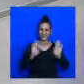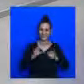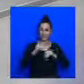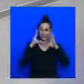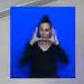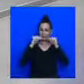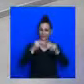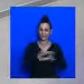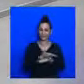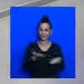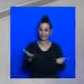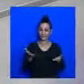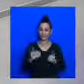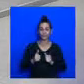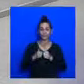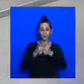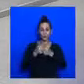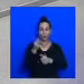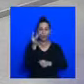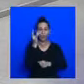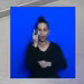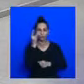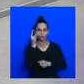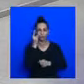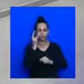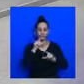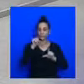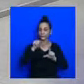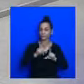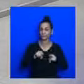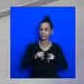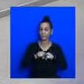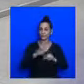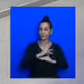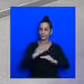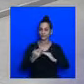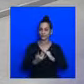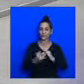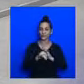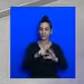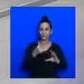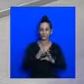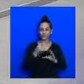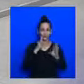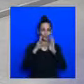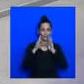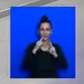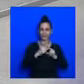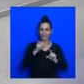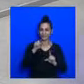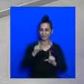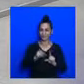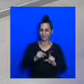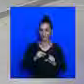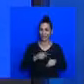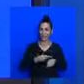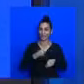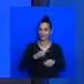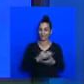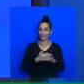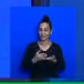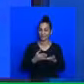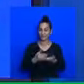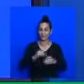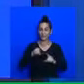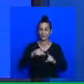Olá, muito boa noite a todos que nos acompanham ao vivo pela Rede TV e também pelos perfis do Facebook e do YouTube da Caixa e da Rede TV. Está